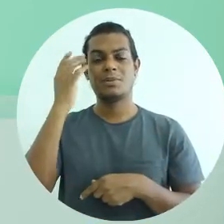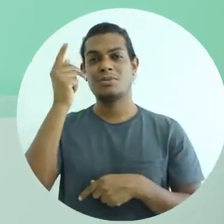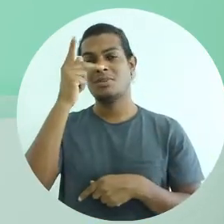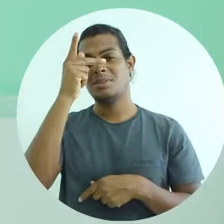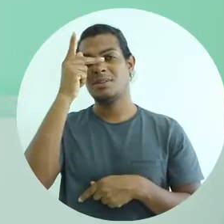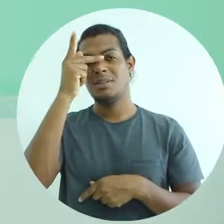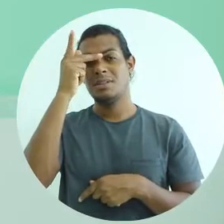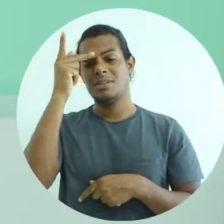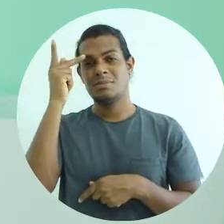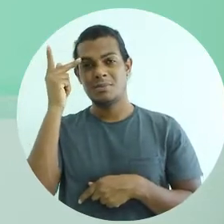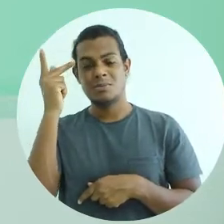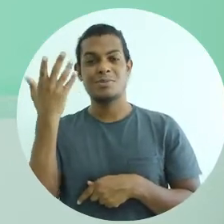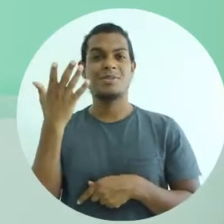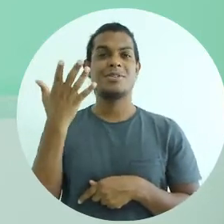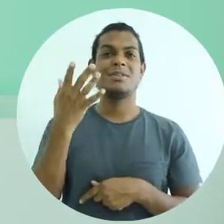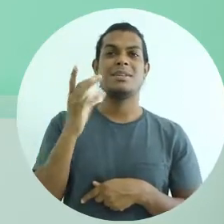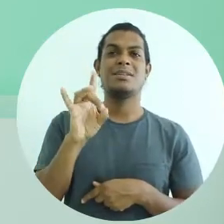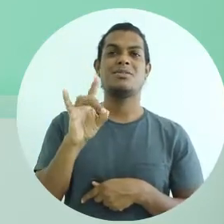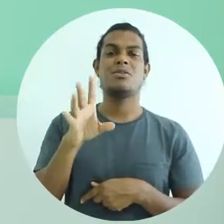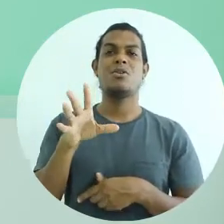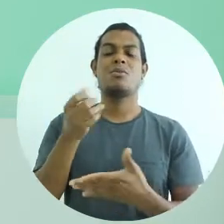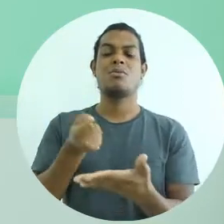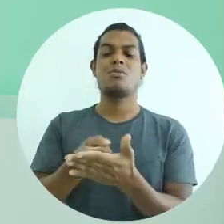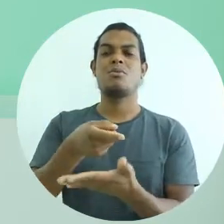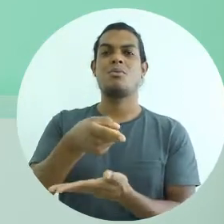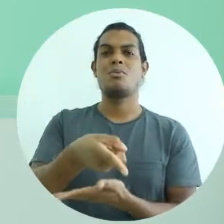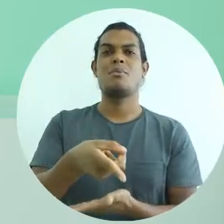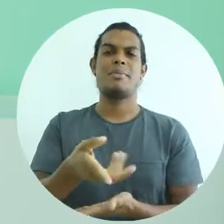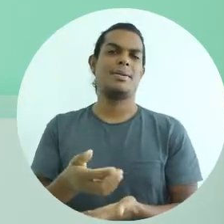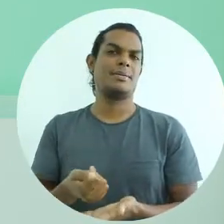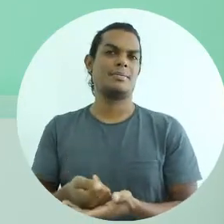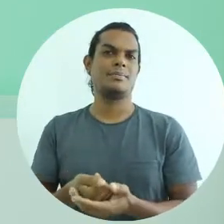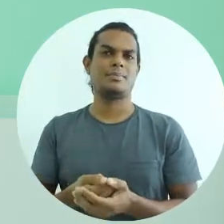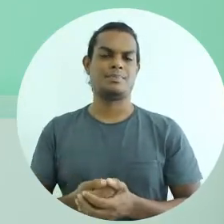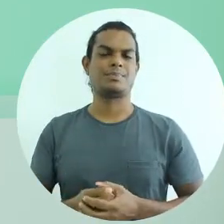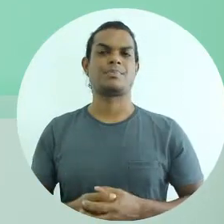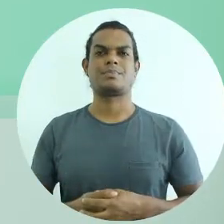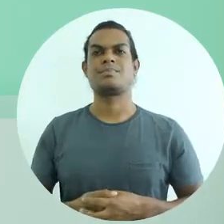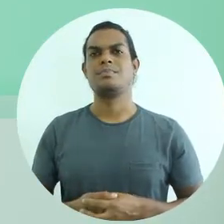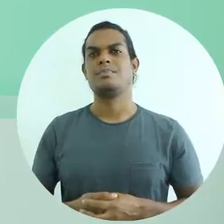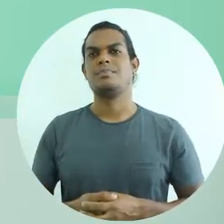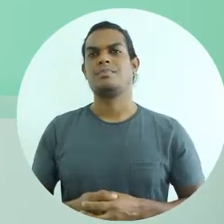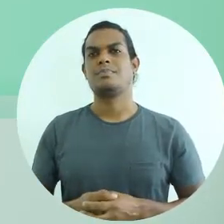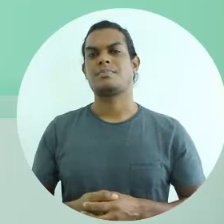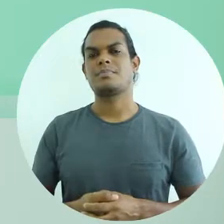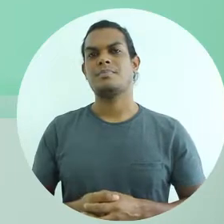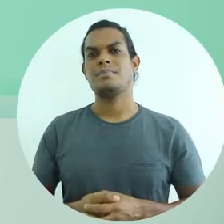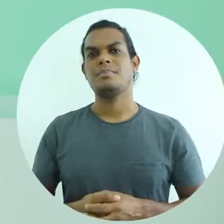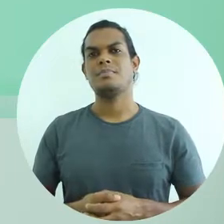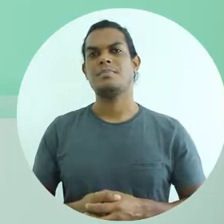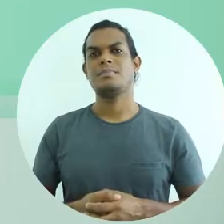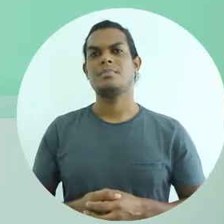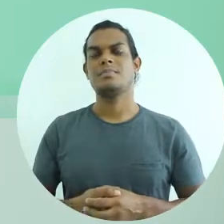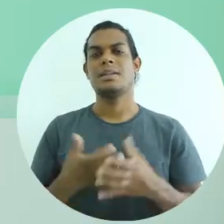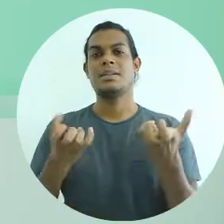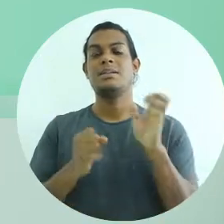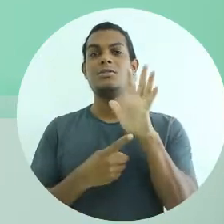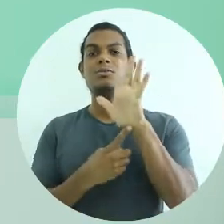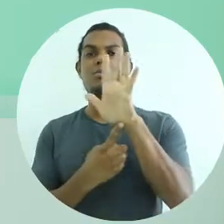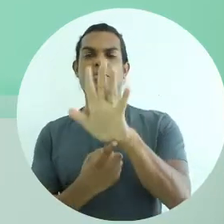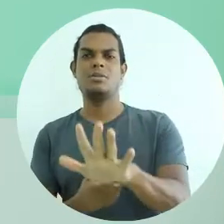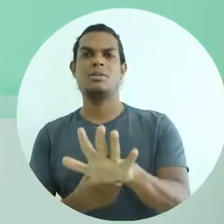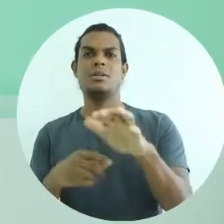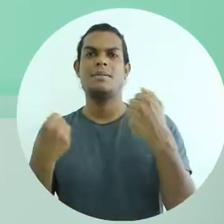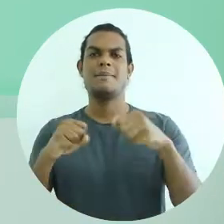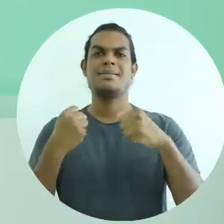procedimentos e aplicar na empresa e estava tudo certo. Na verdade, ela tentou mostrar que deveria haver uma preocupação um